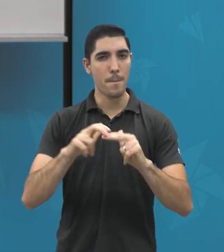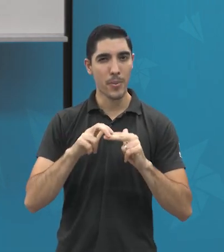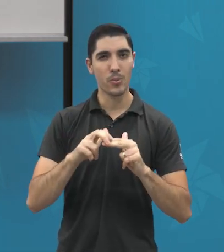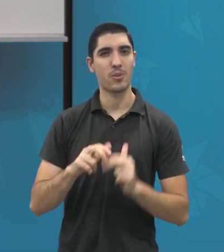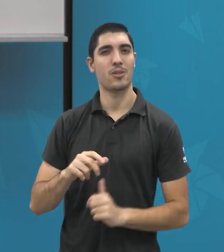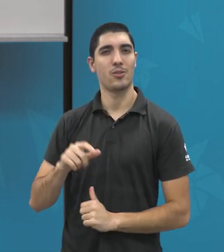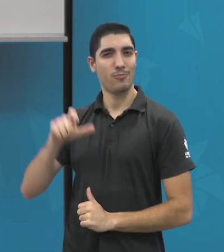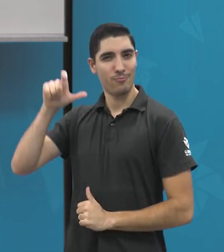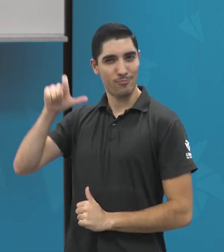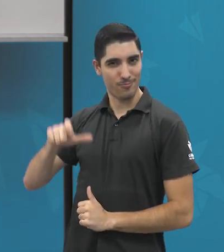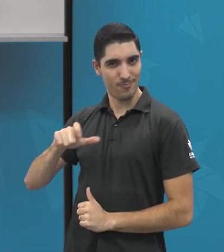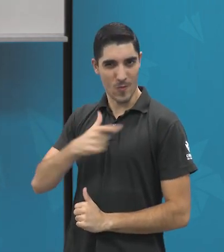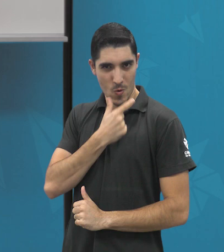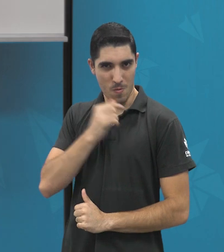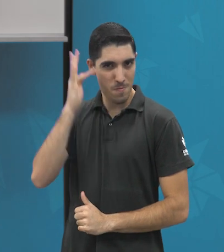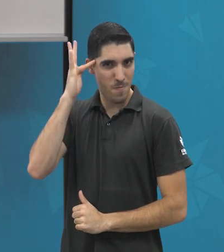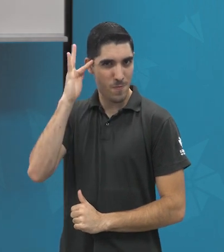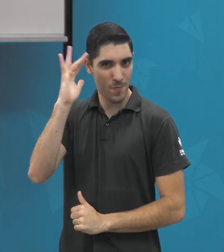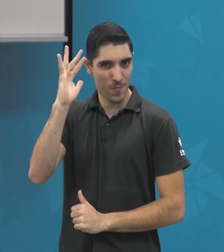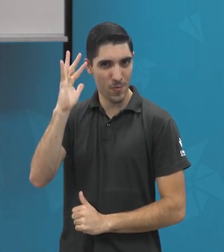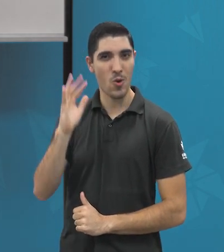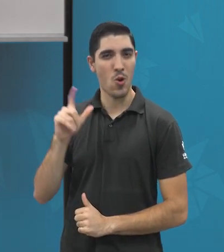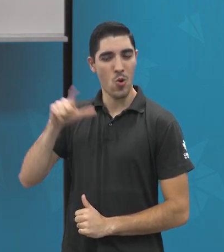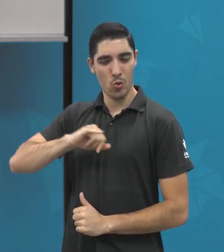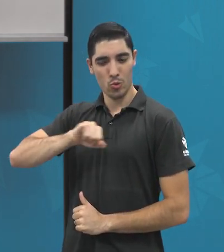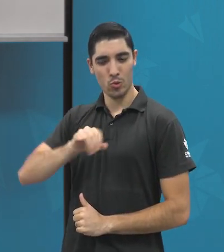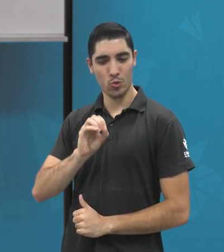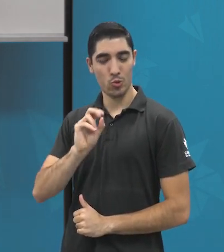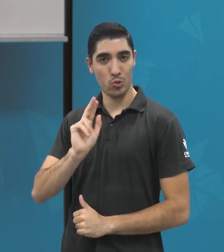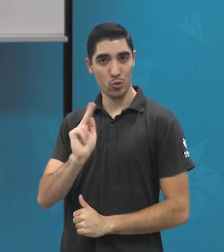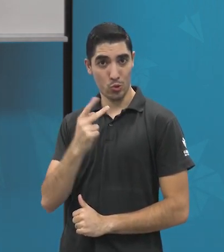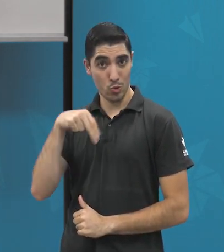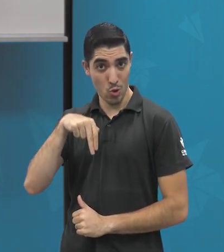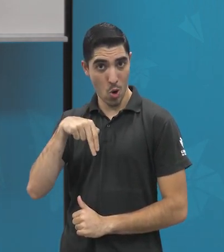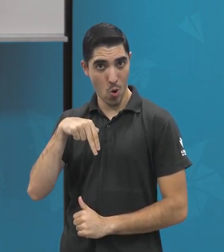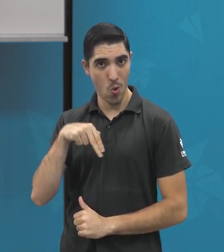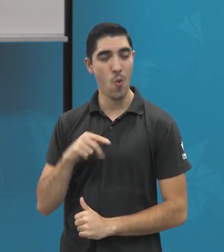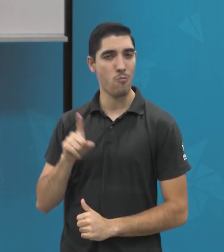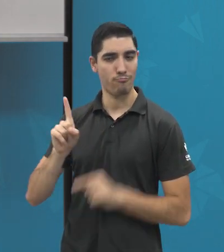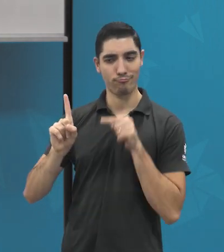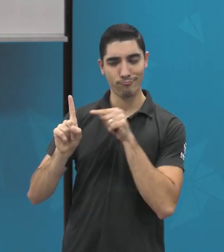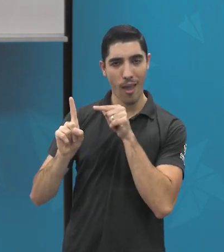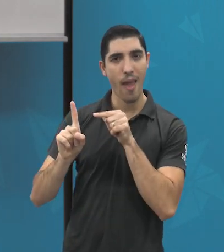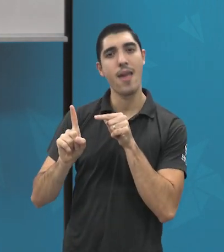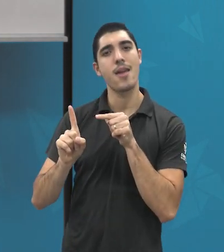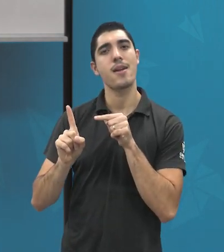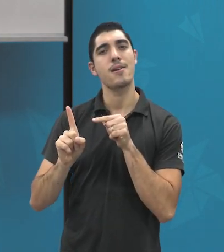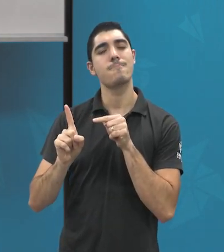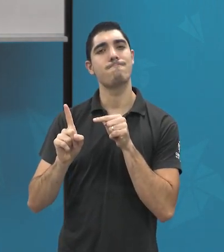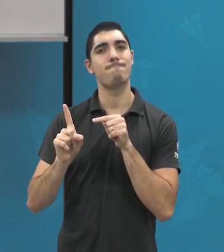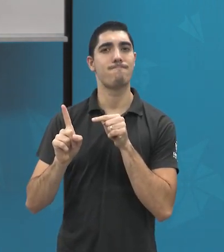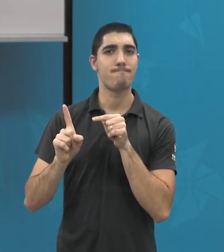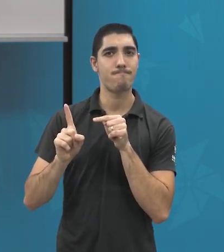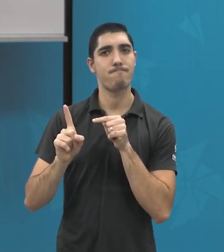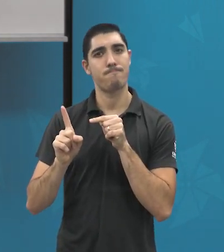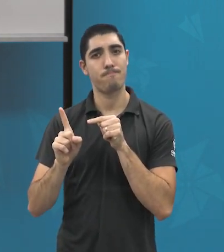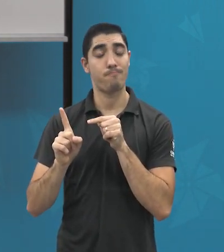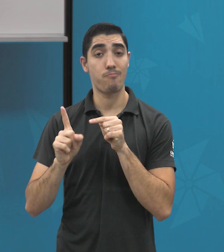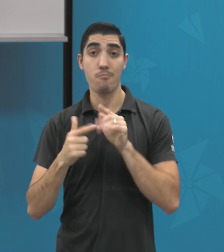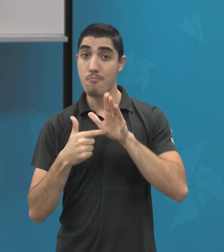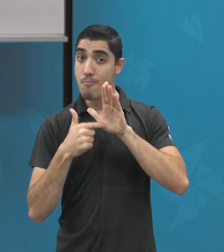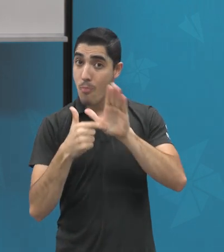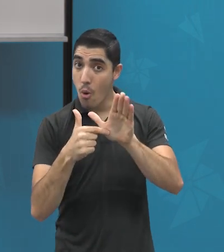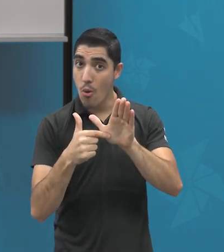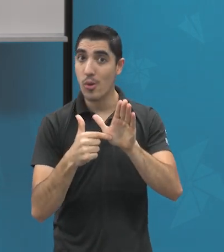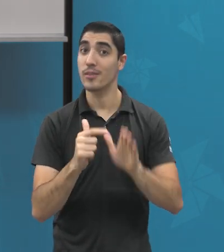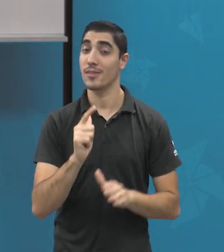defendida por John Stuart Mill acaba, num certo sentido, tendo alguns limites,